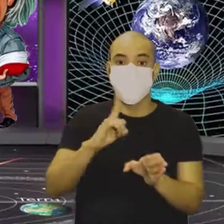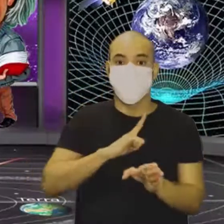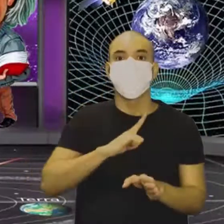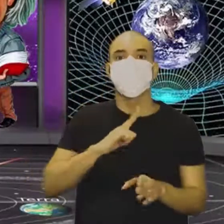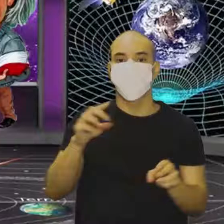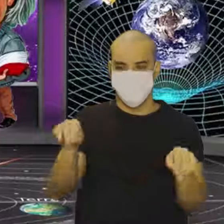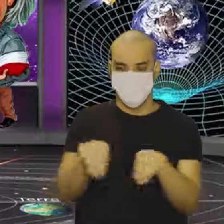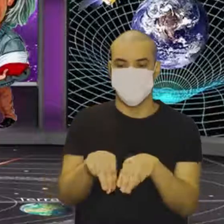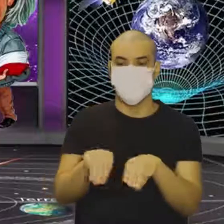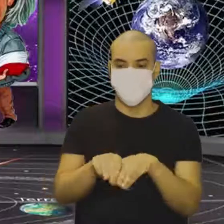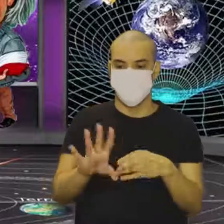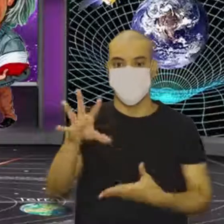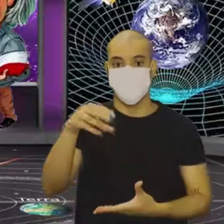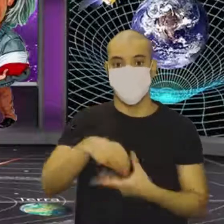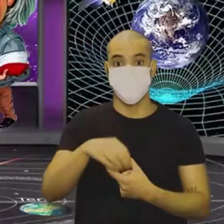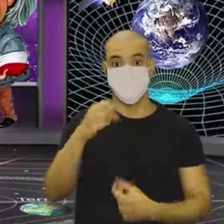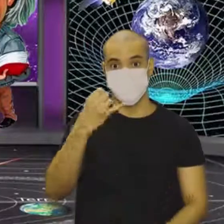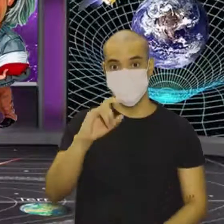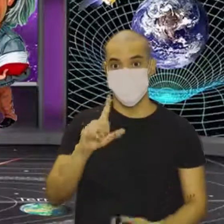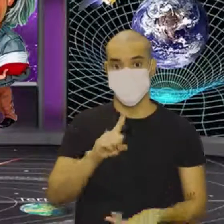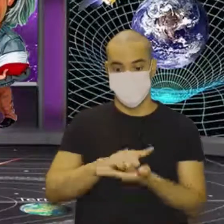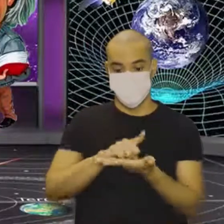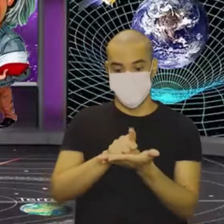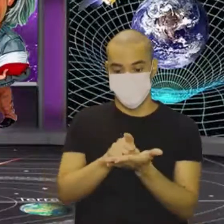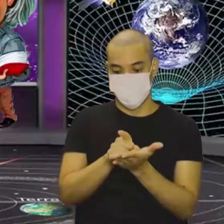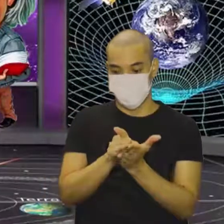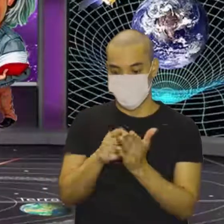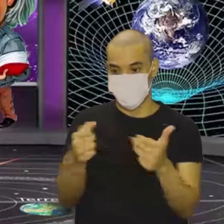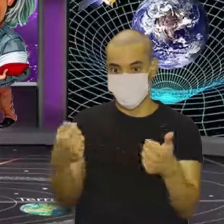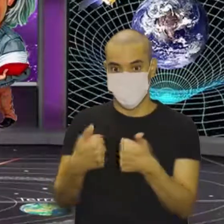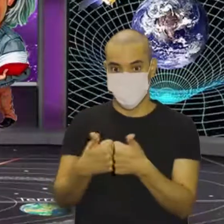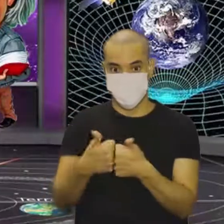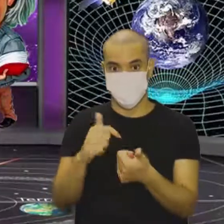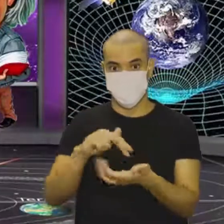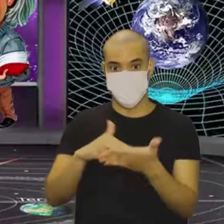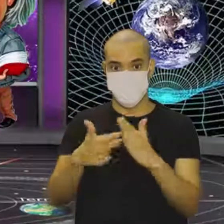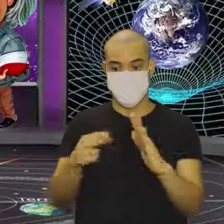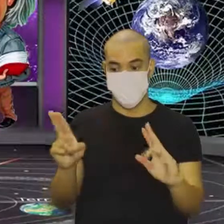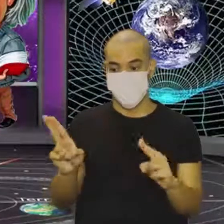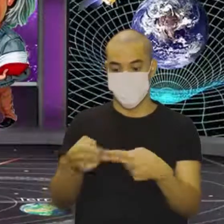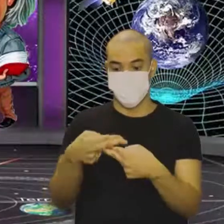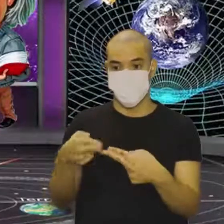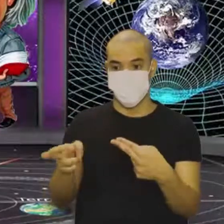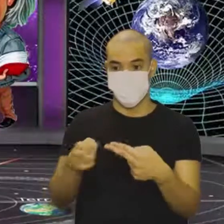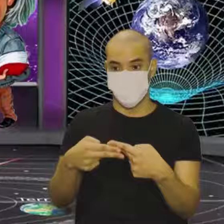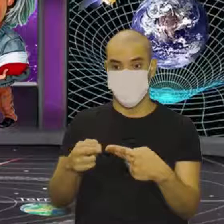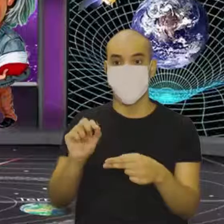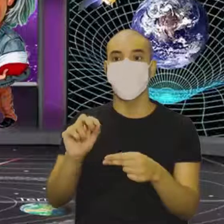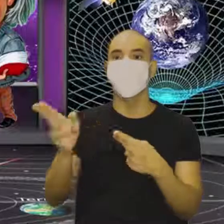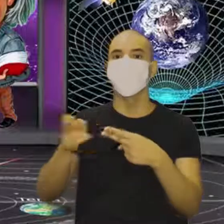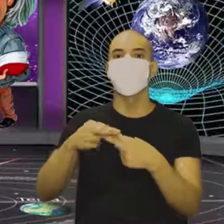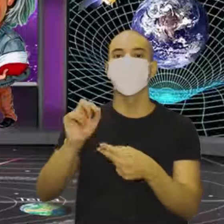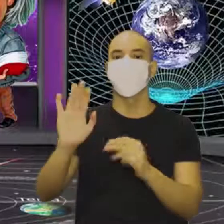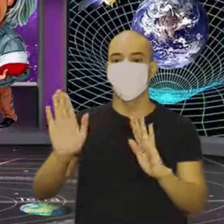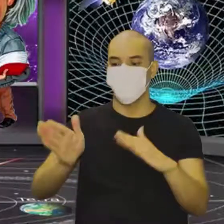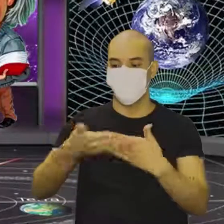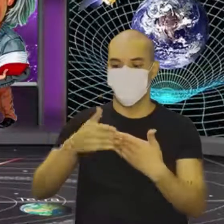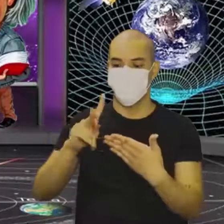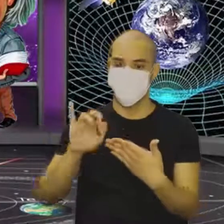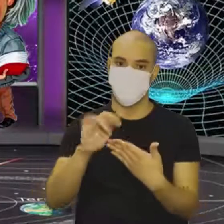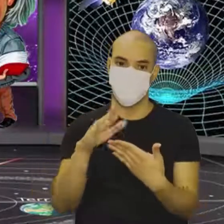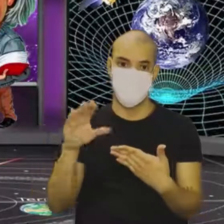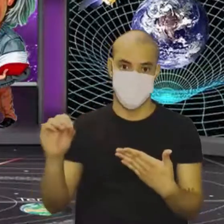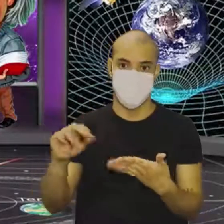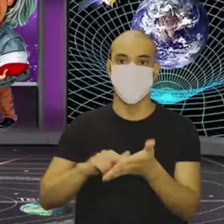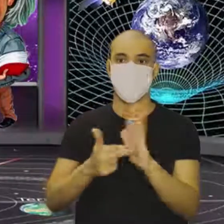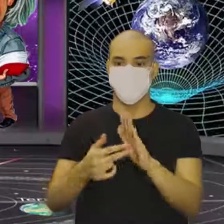campo magnético. Se ela está se orientando perto do meu circuito fechado, é porque aquele circuito fechado gera o quê? Campo